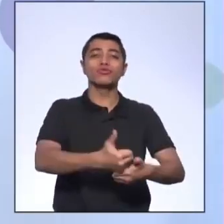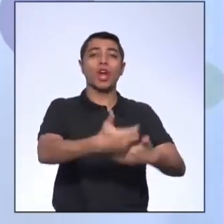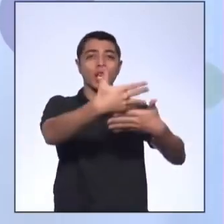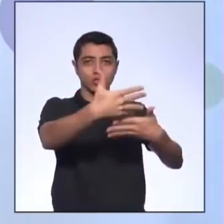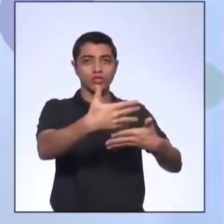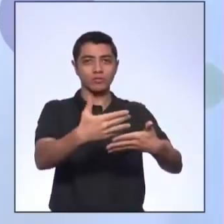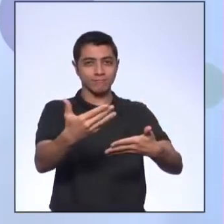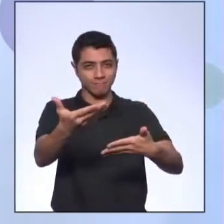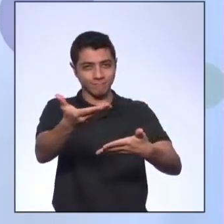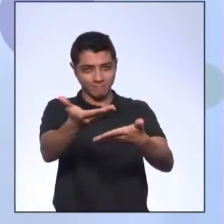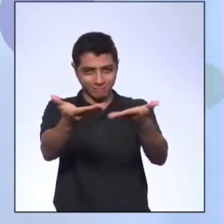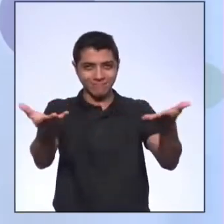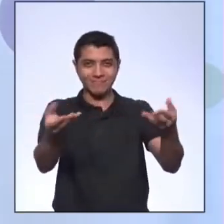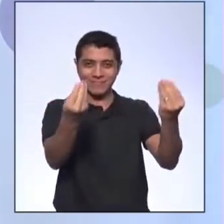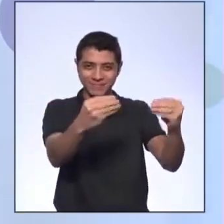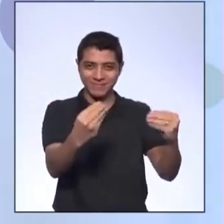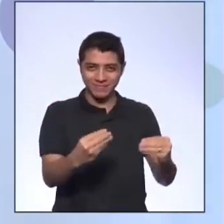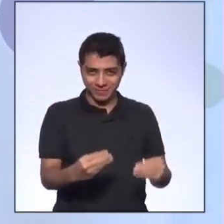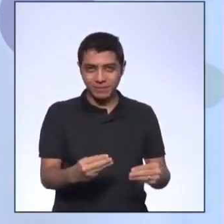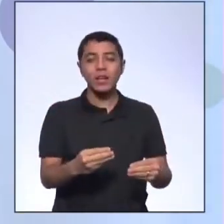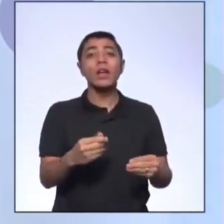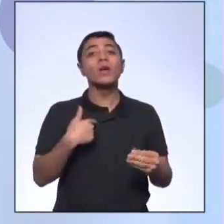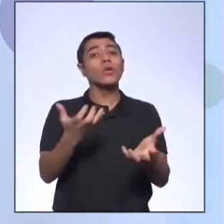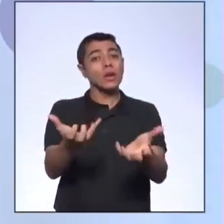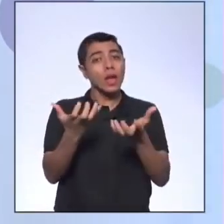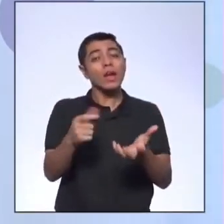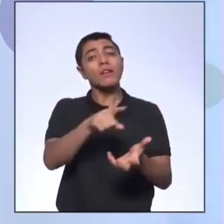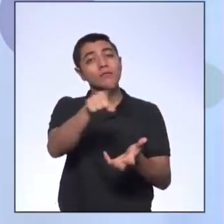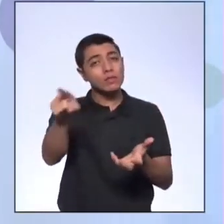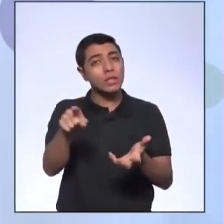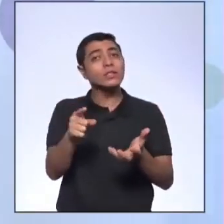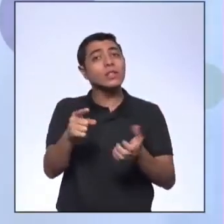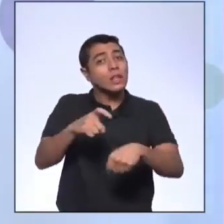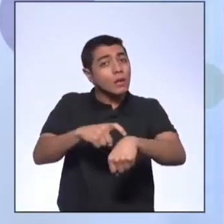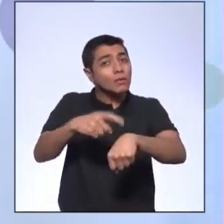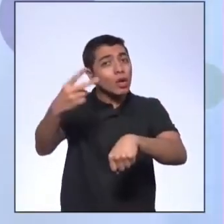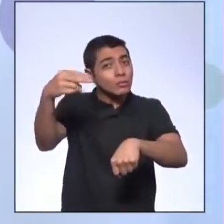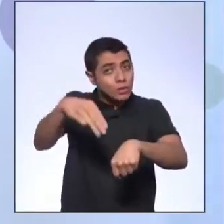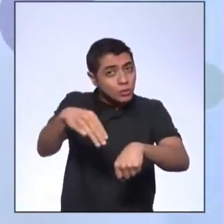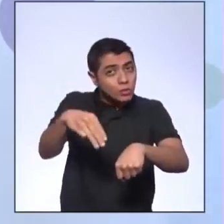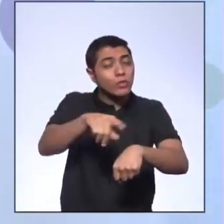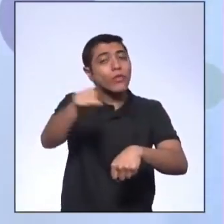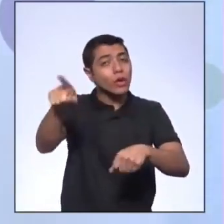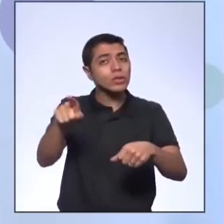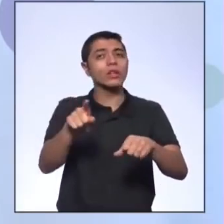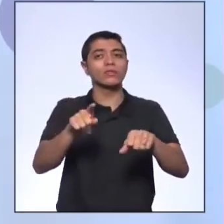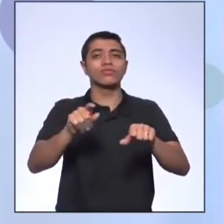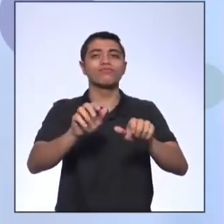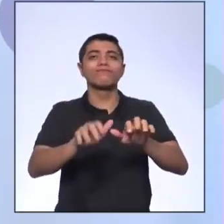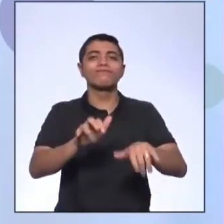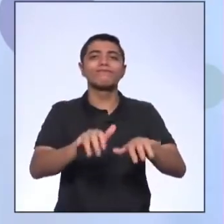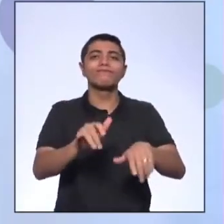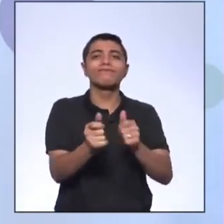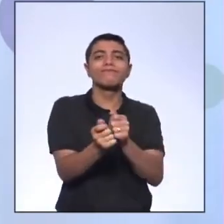Eu gostaria, então, que vocês escrevessem para nós aqui, em 2 minutinhos, o que